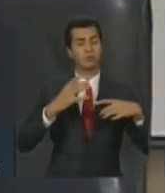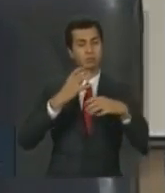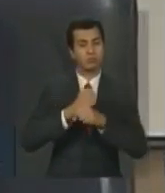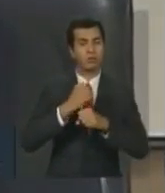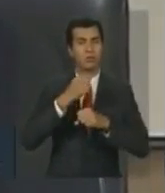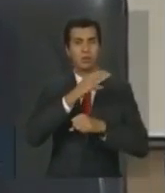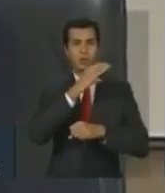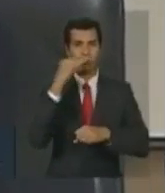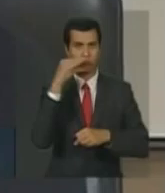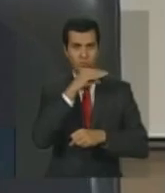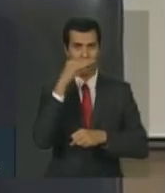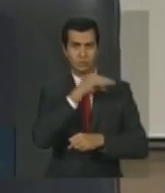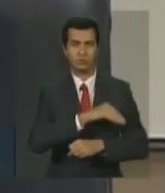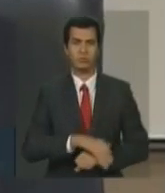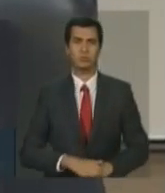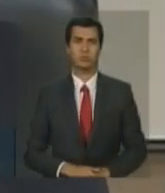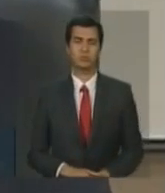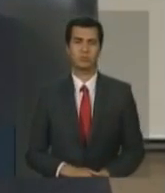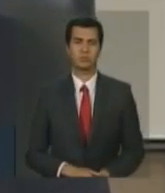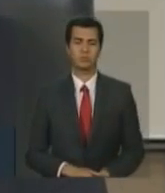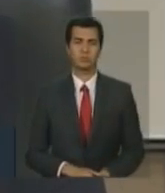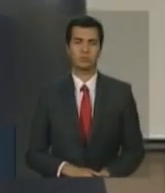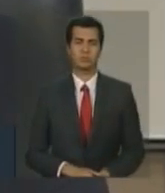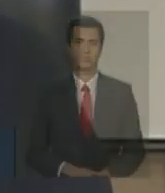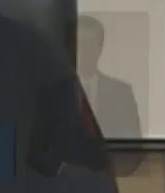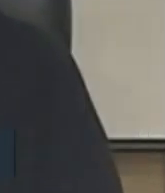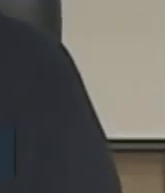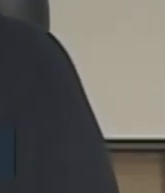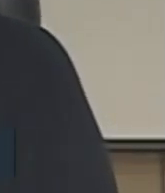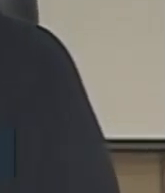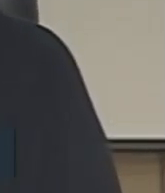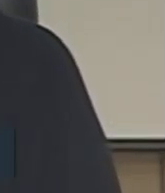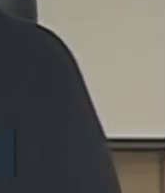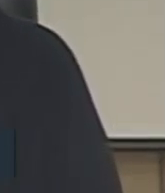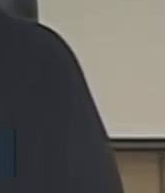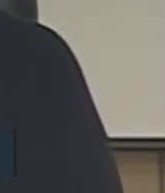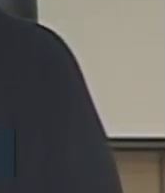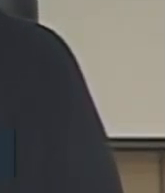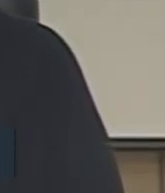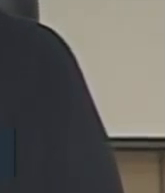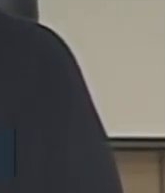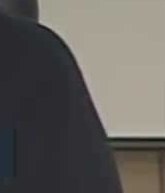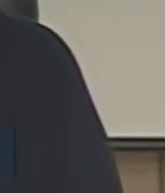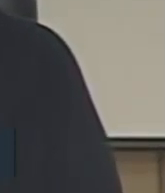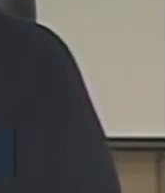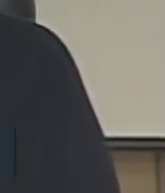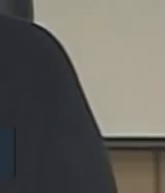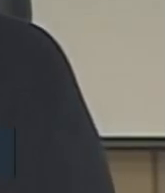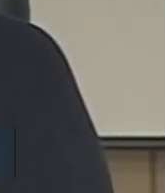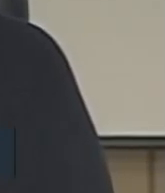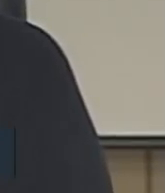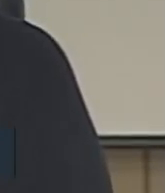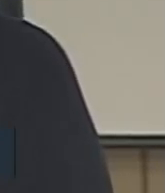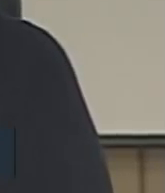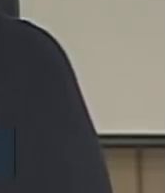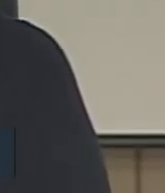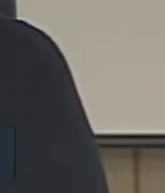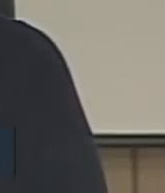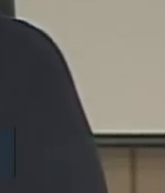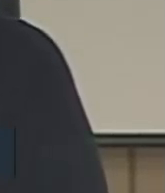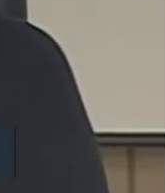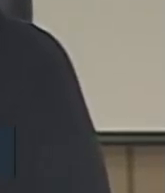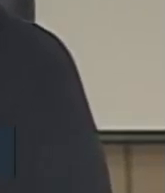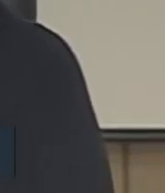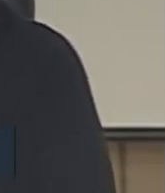com indicadores de crianças e jovens, certamente o nosso avanço teria sido muito maior do que se você trabalha com a